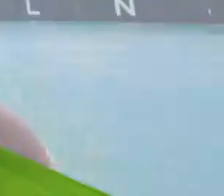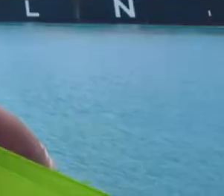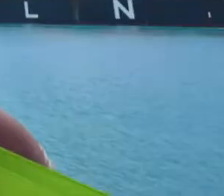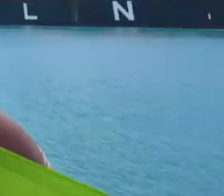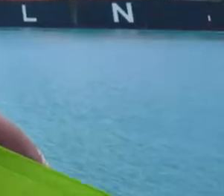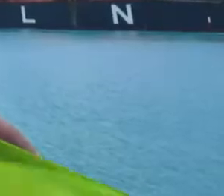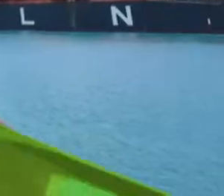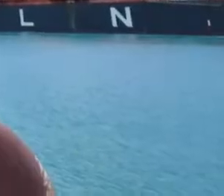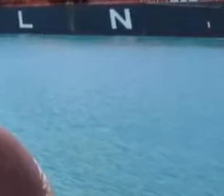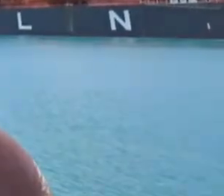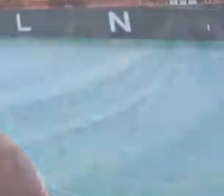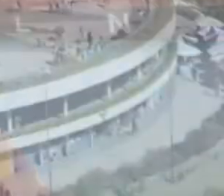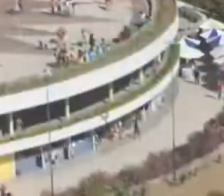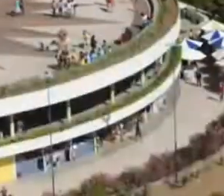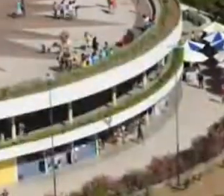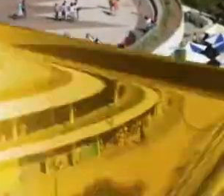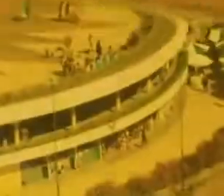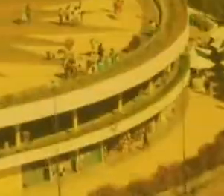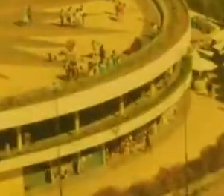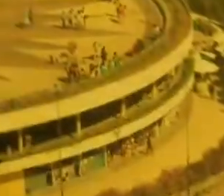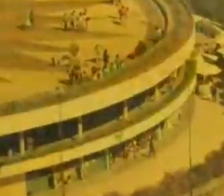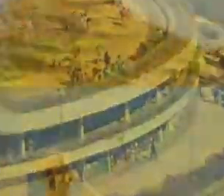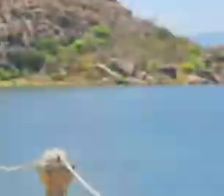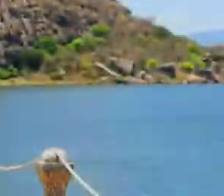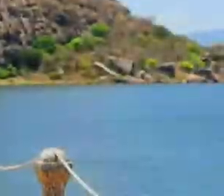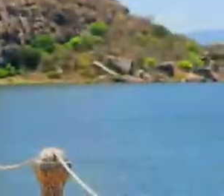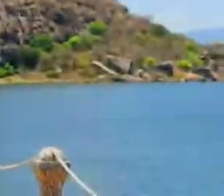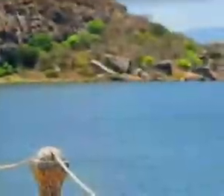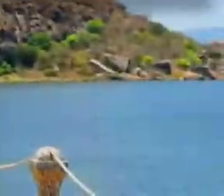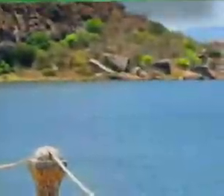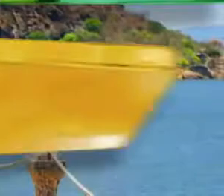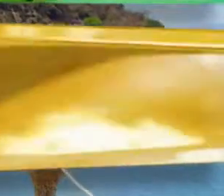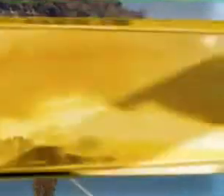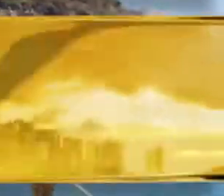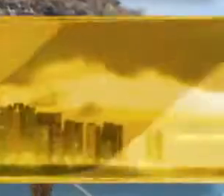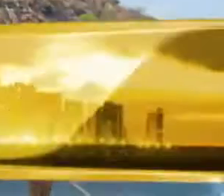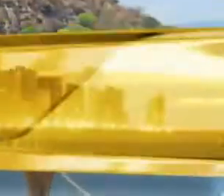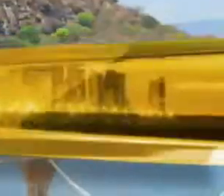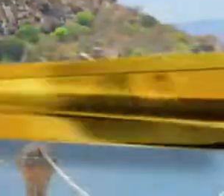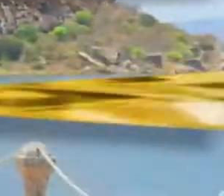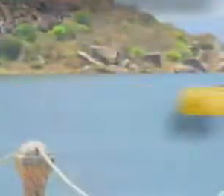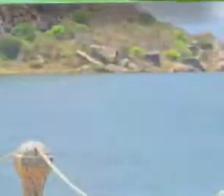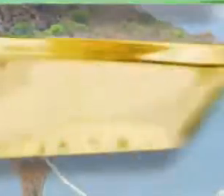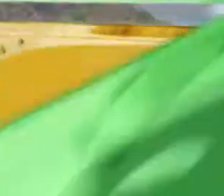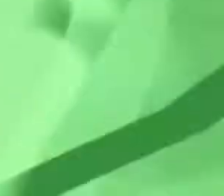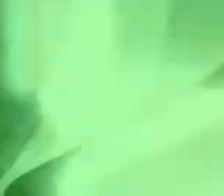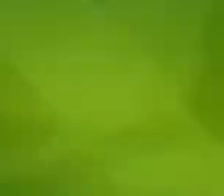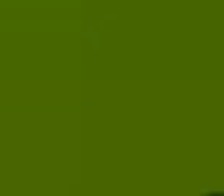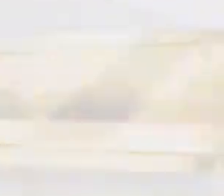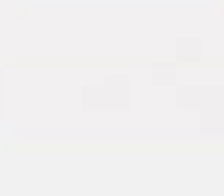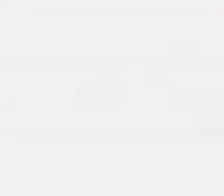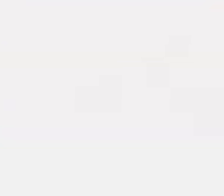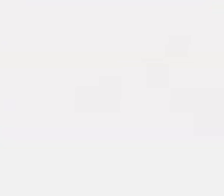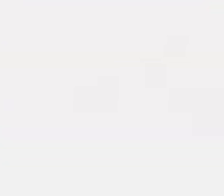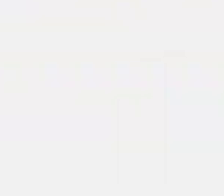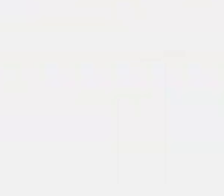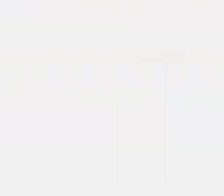nossa marca é mudar pra você se ver melhor. Aqui na TV